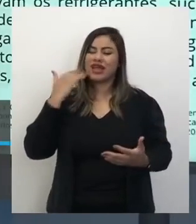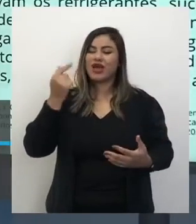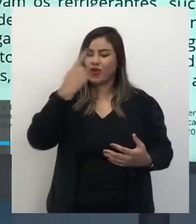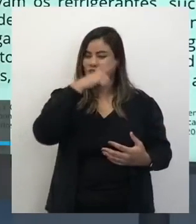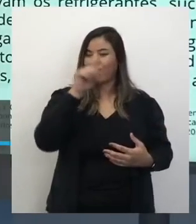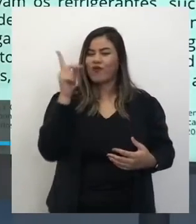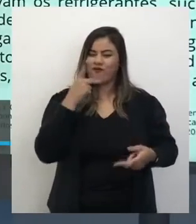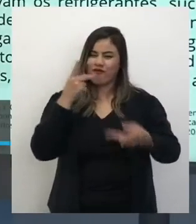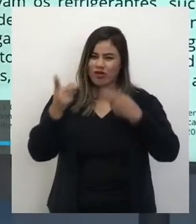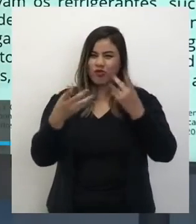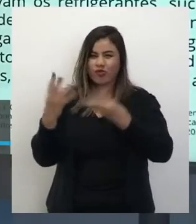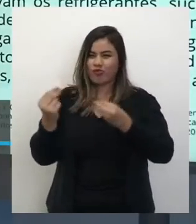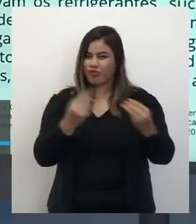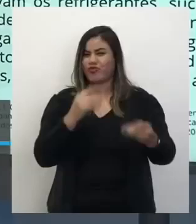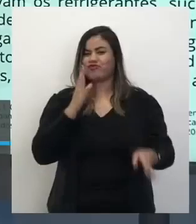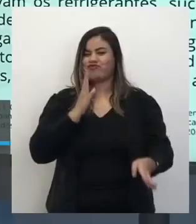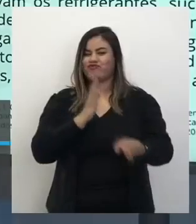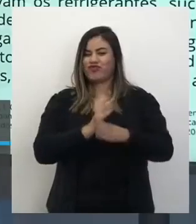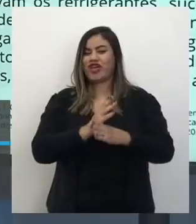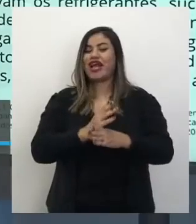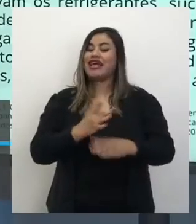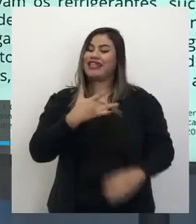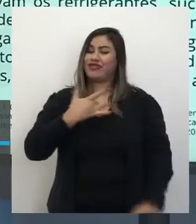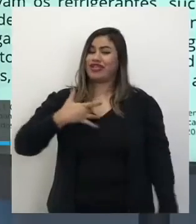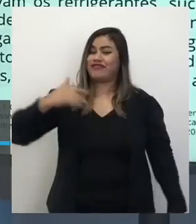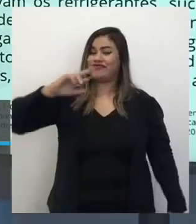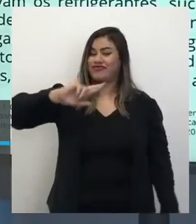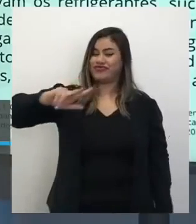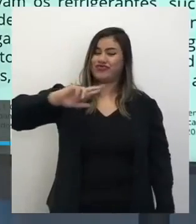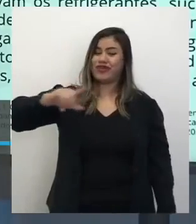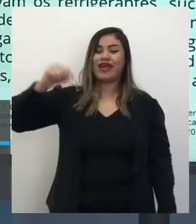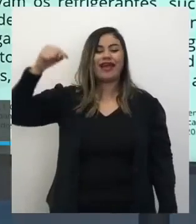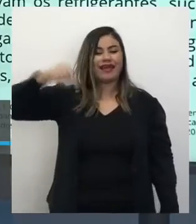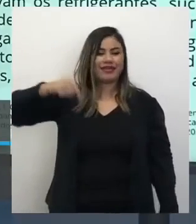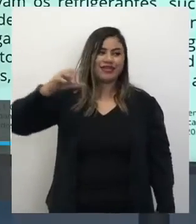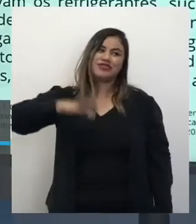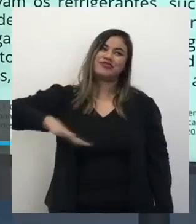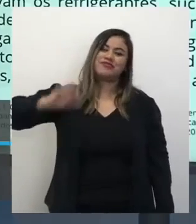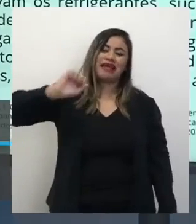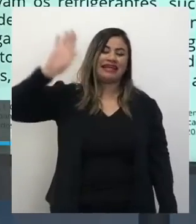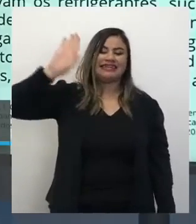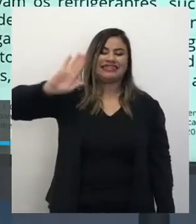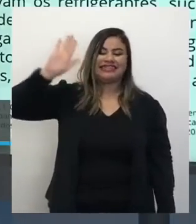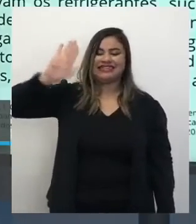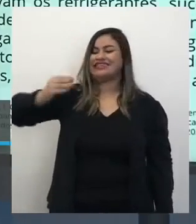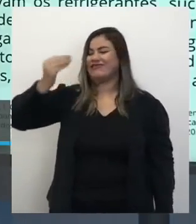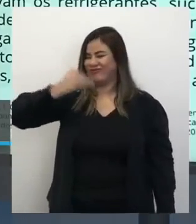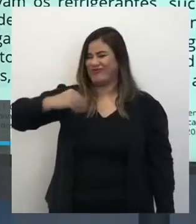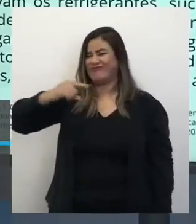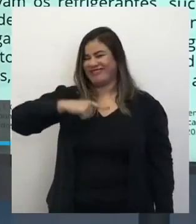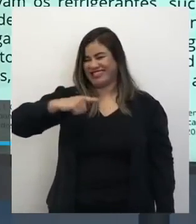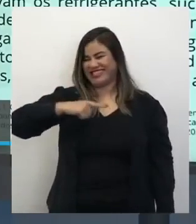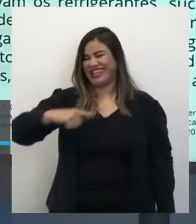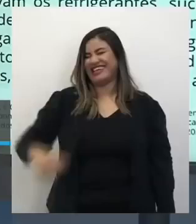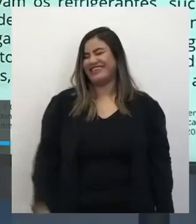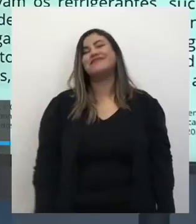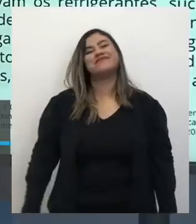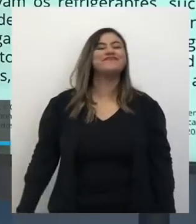se identificaram, hein? Com os não saudáveis. Ó, a produção aqui também está levantando a mão que sim.